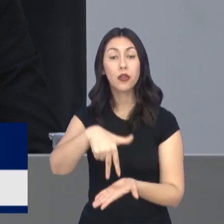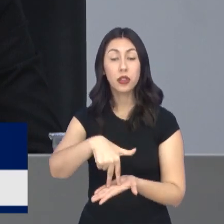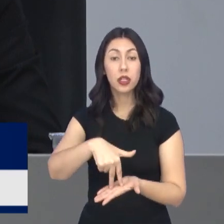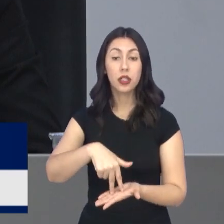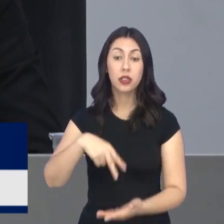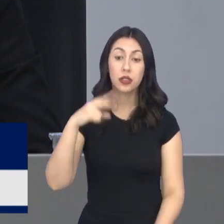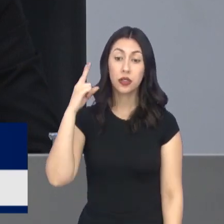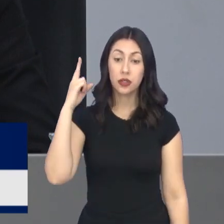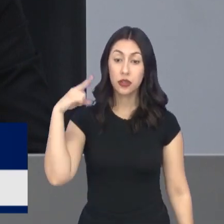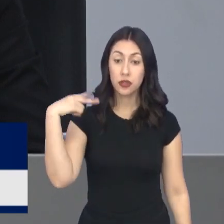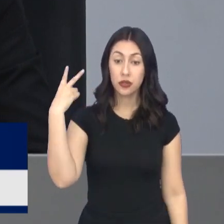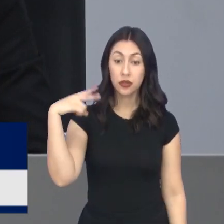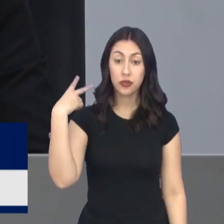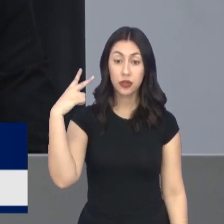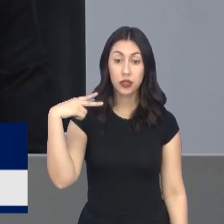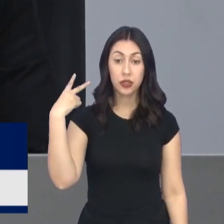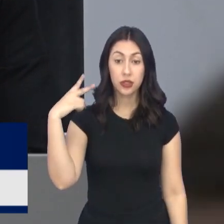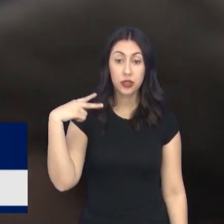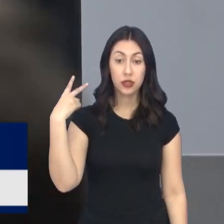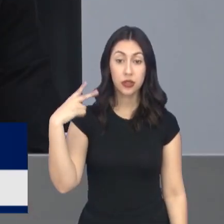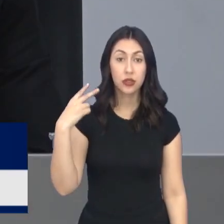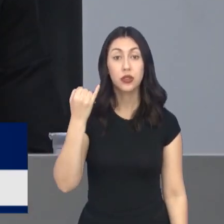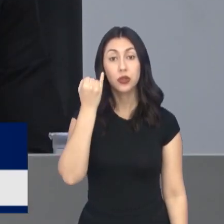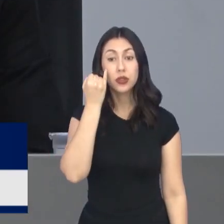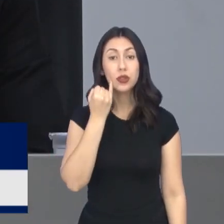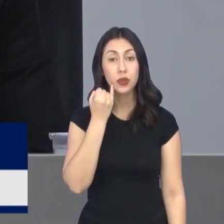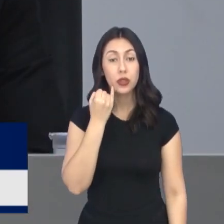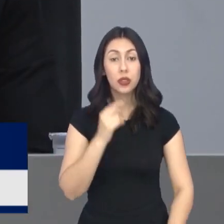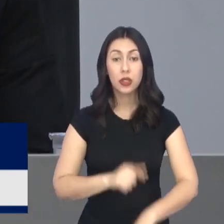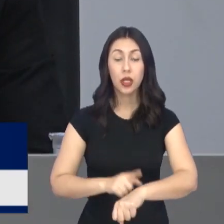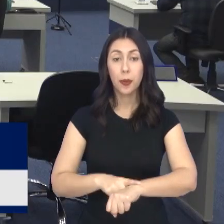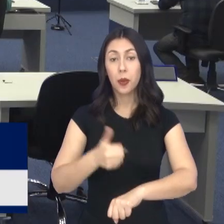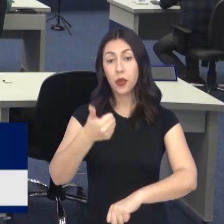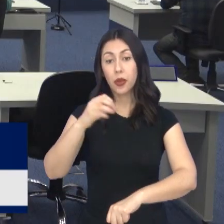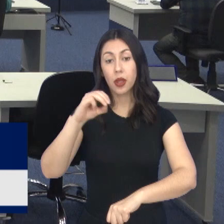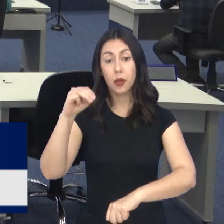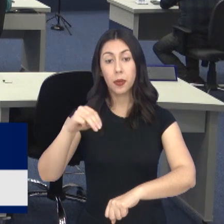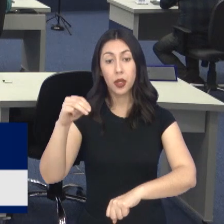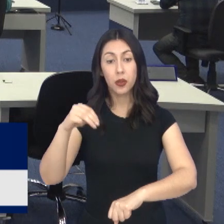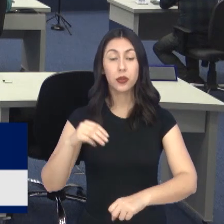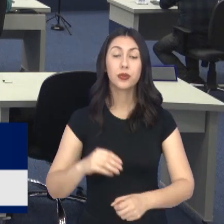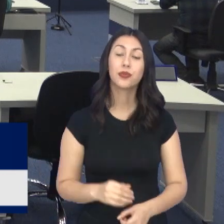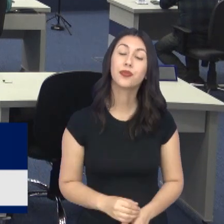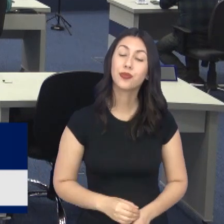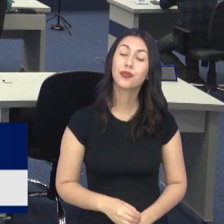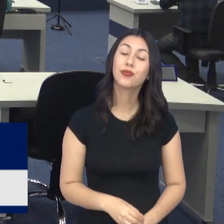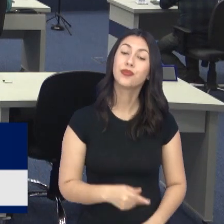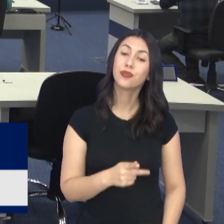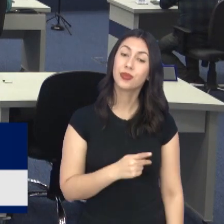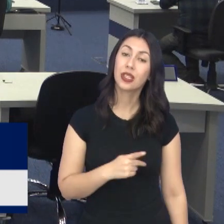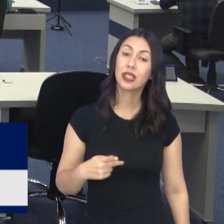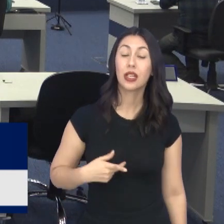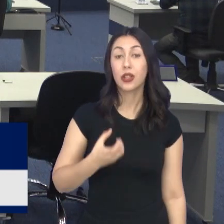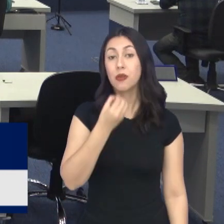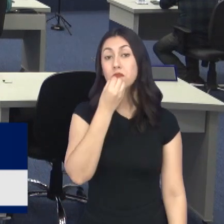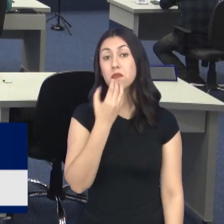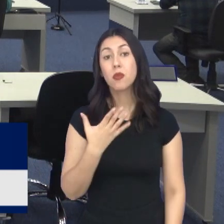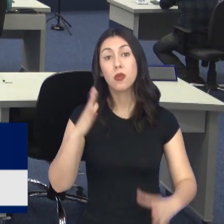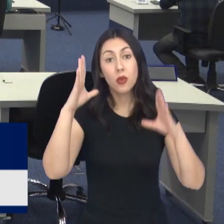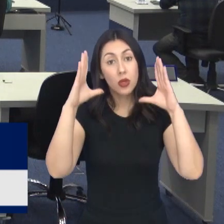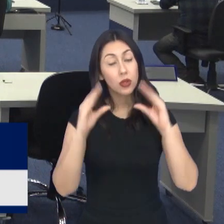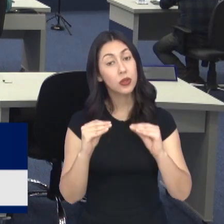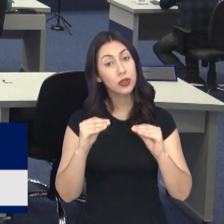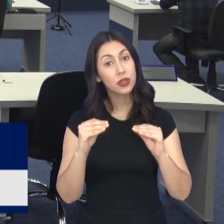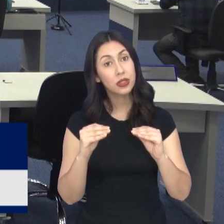o vereador José Luiz. Vossa Excelência tem um tempo de 10 minutos. Senhor presidente, boa noite.